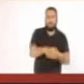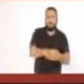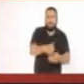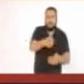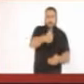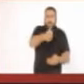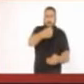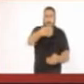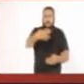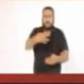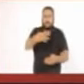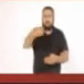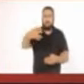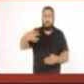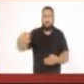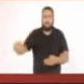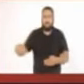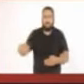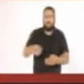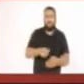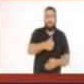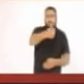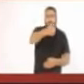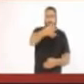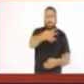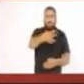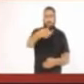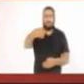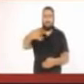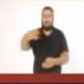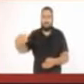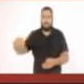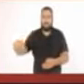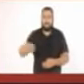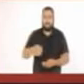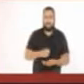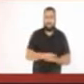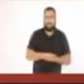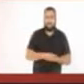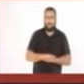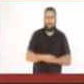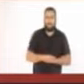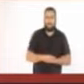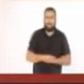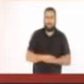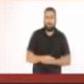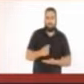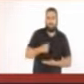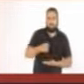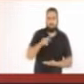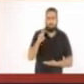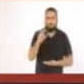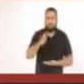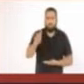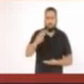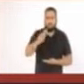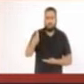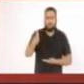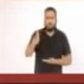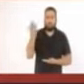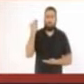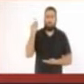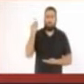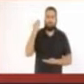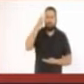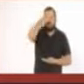hora de renovar. Vote 1333. 1333. Sou Helder Salomão, fui prefeito